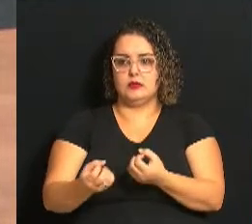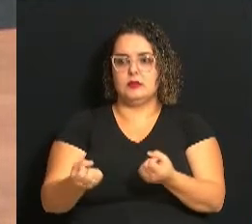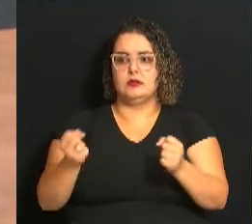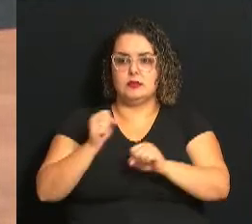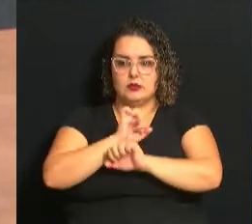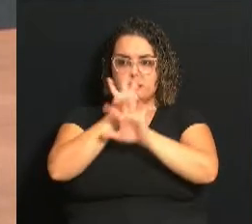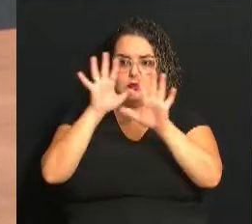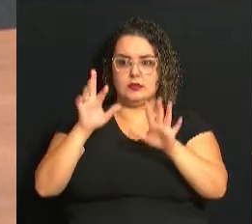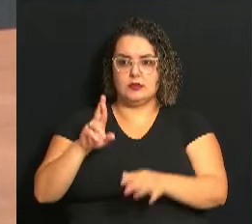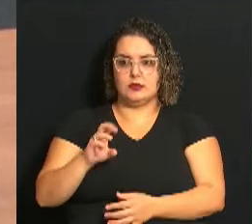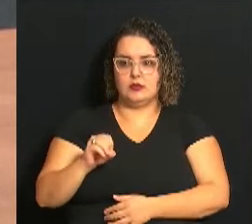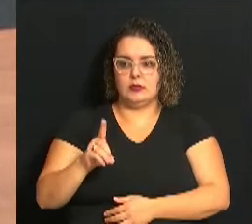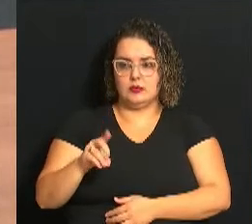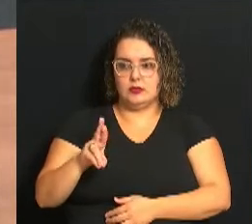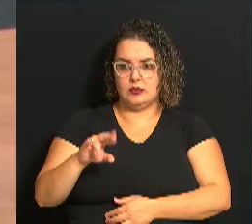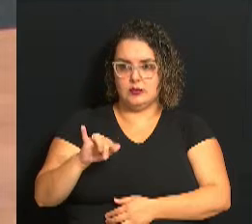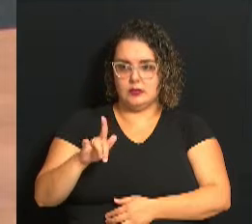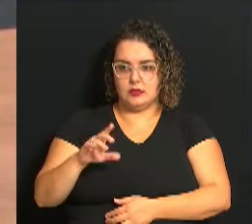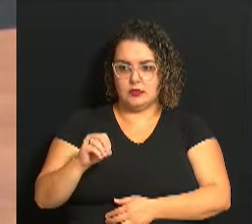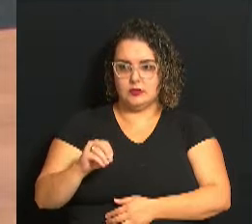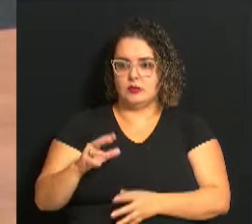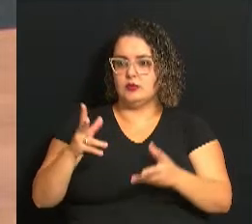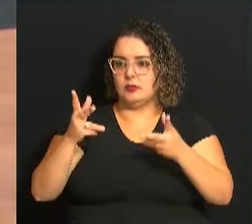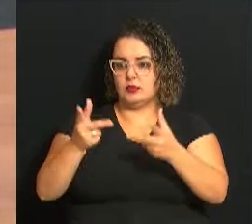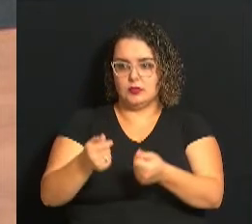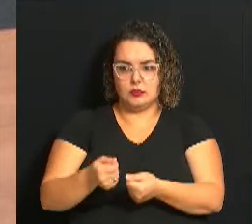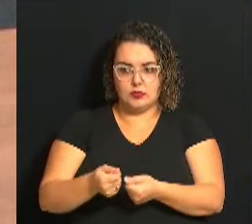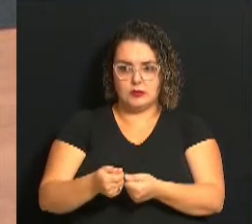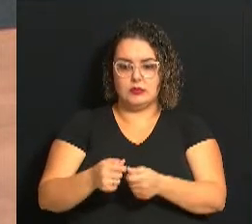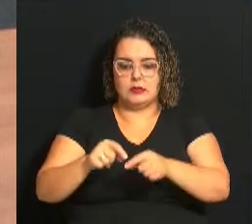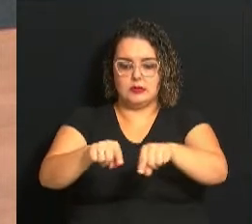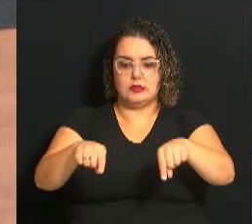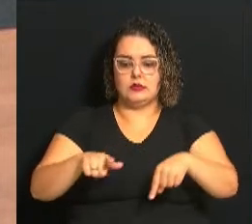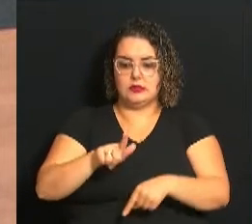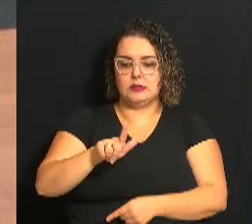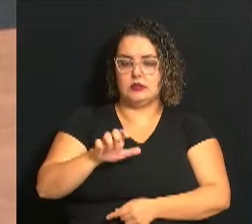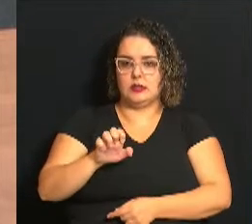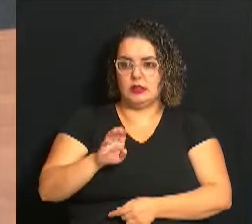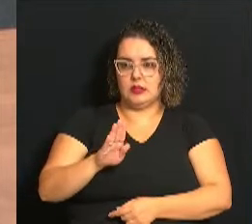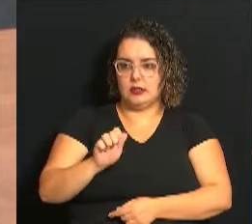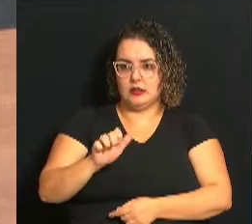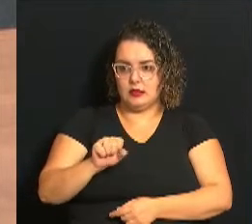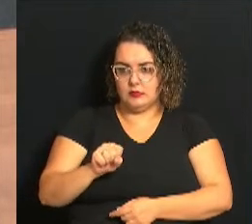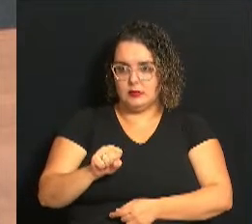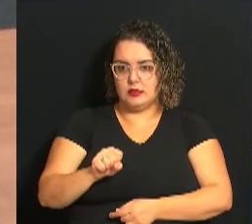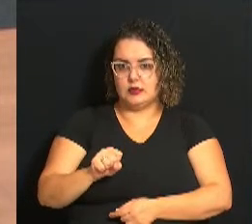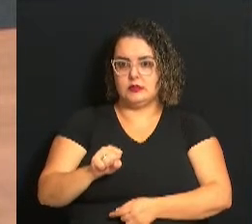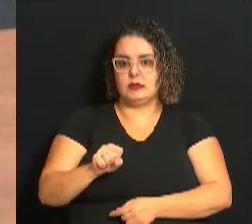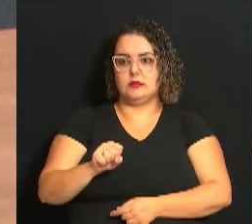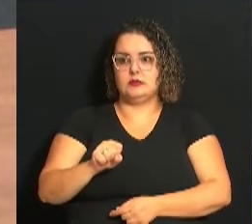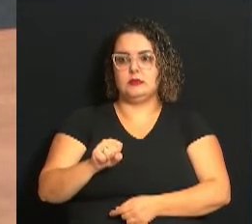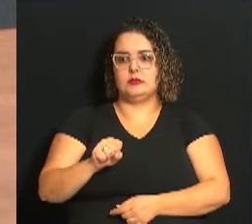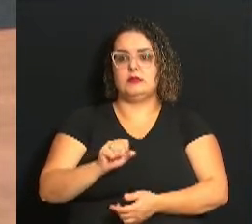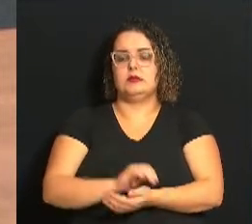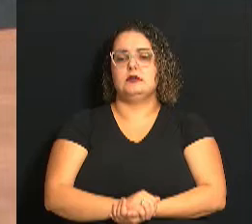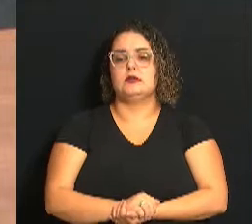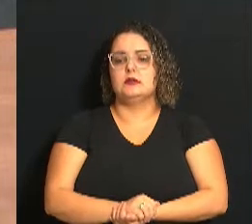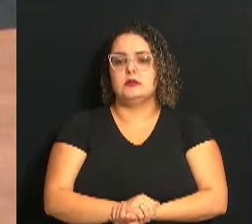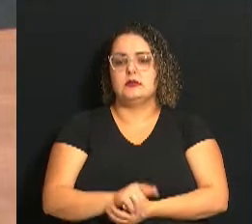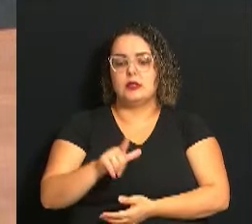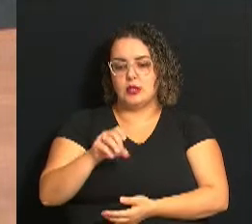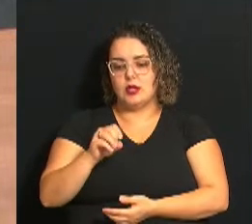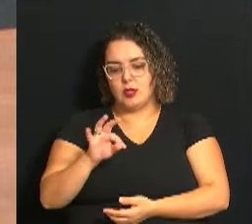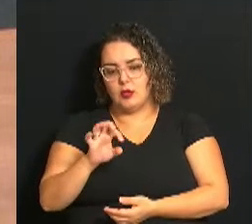Rodrigo, que todas essas glebas e lotes, eles passam por um processo de cadastramento, loteamento, e passam depois por